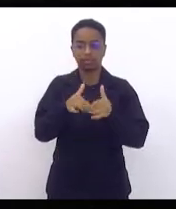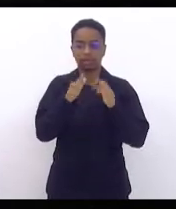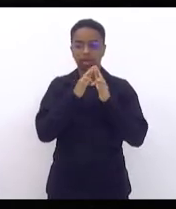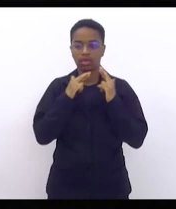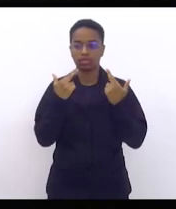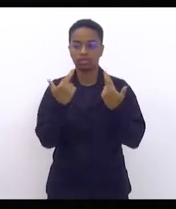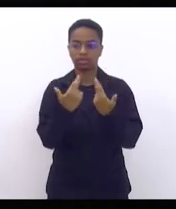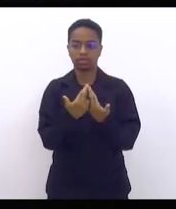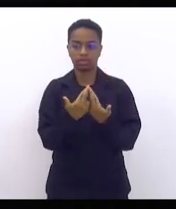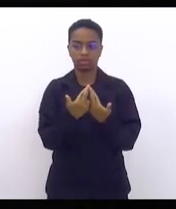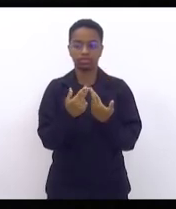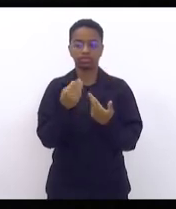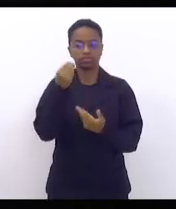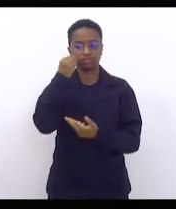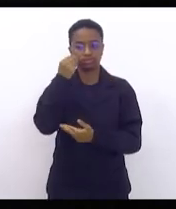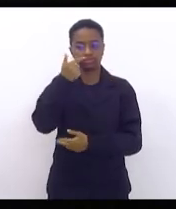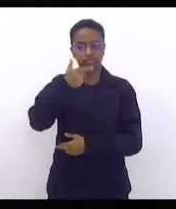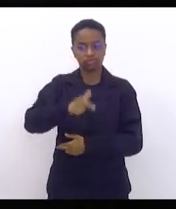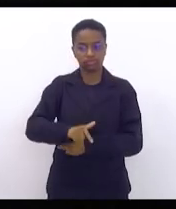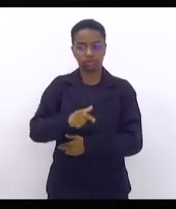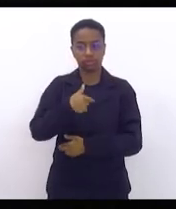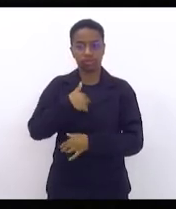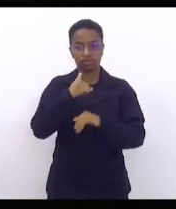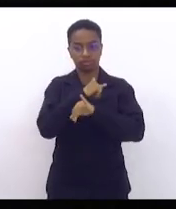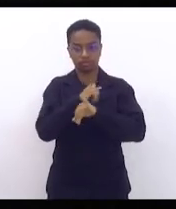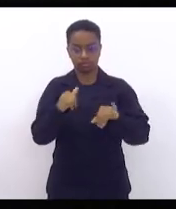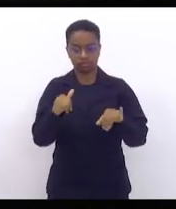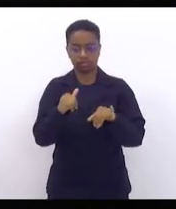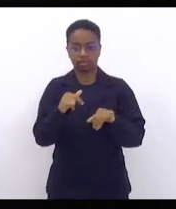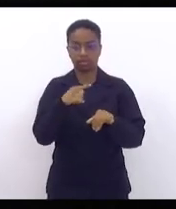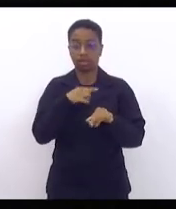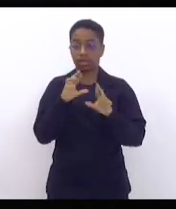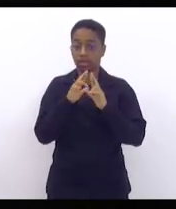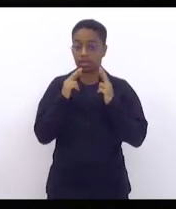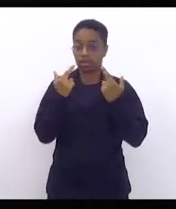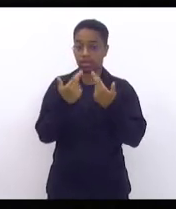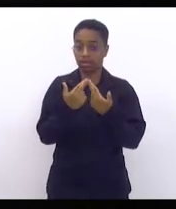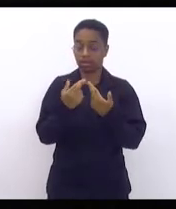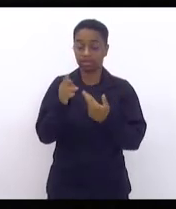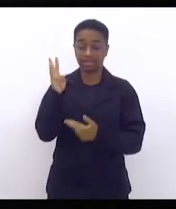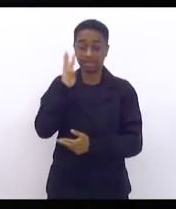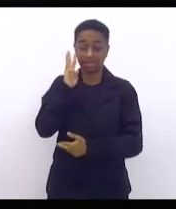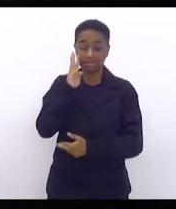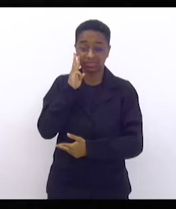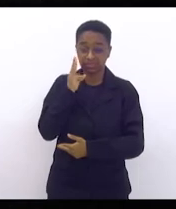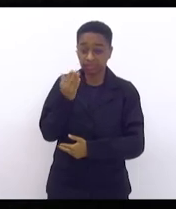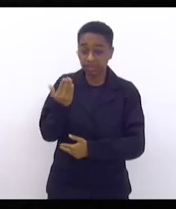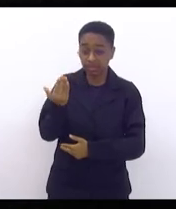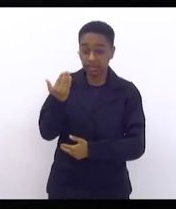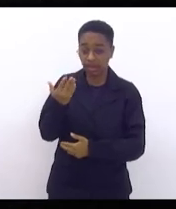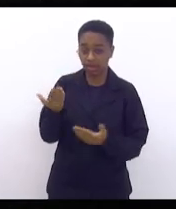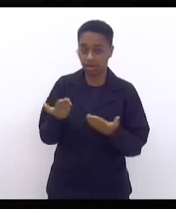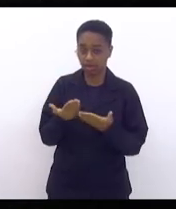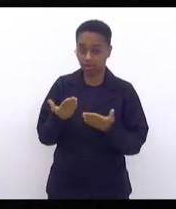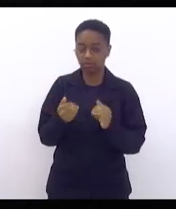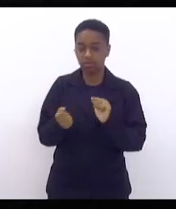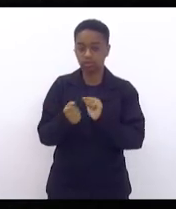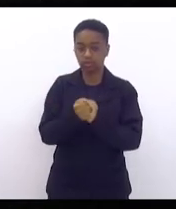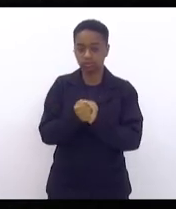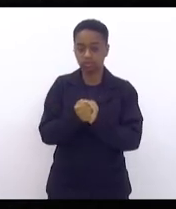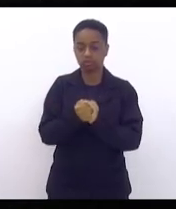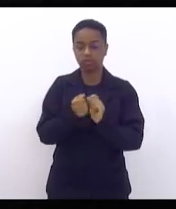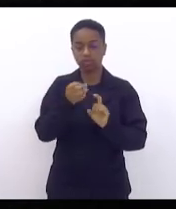reunião mais uma vez aqui friso realizada nesta terça-feira com o corregedor geral